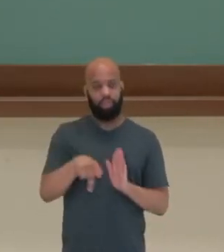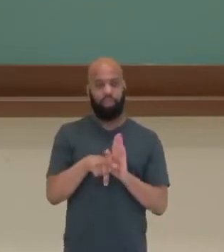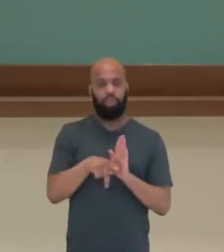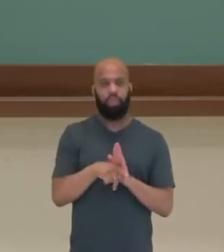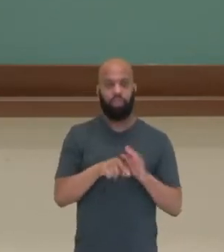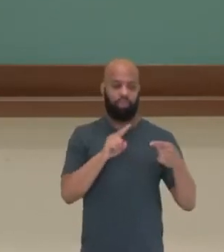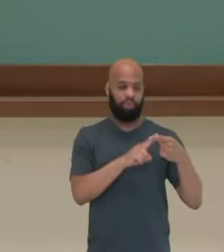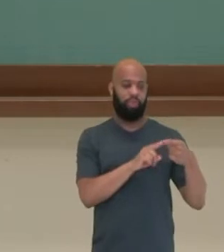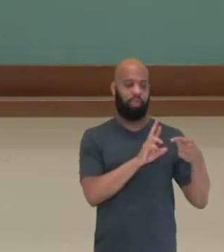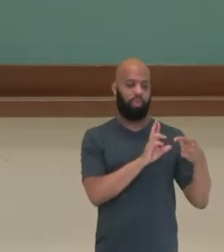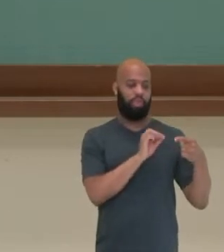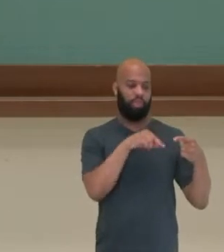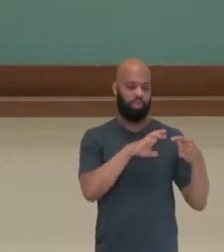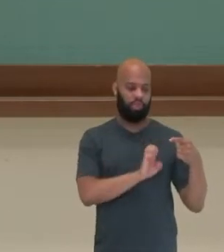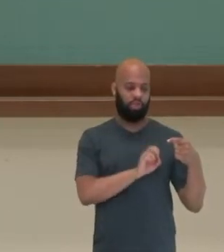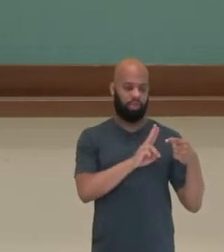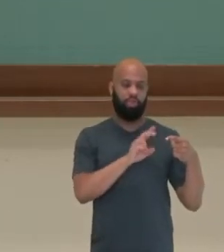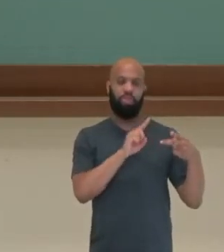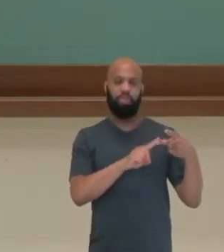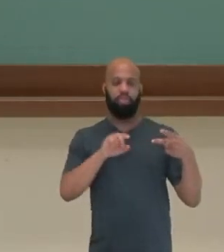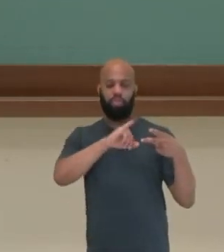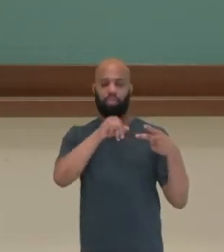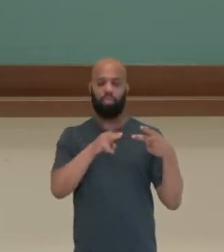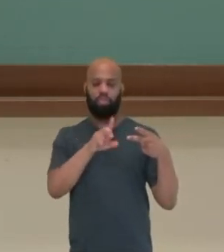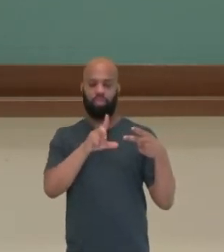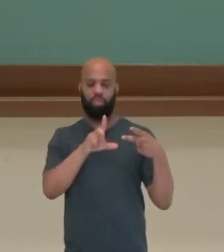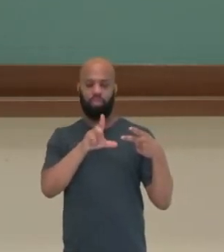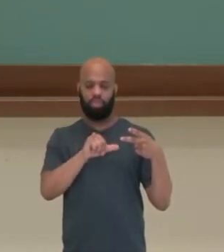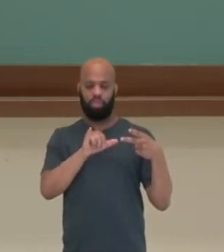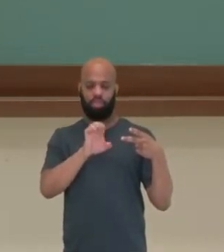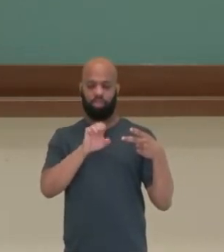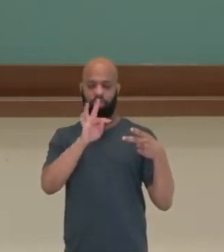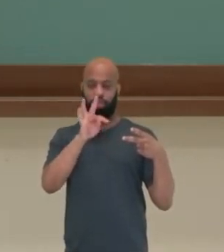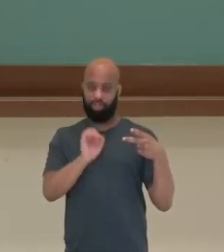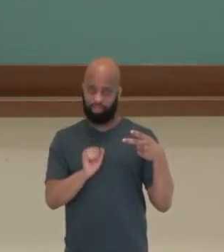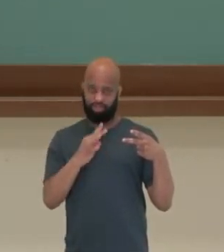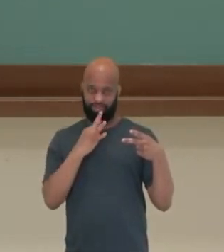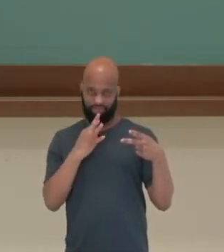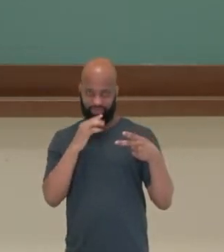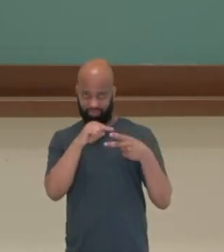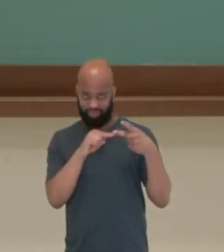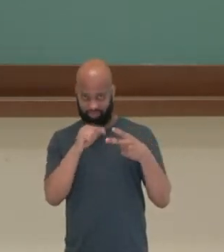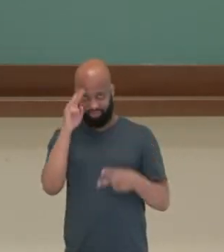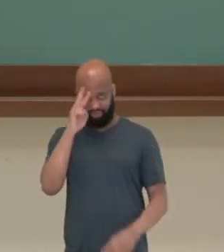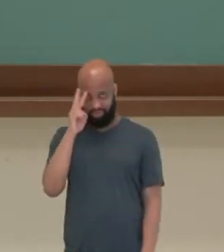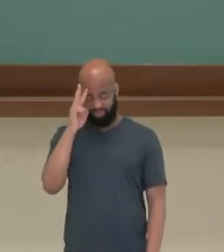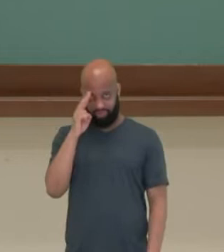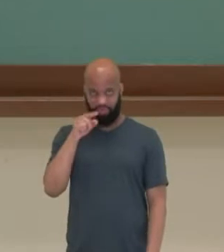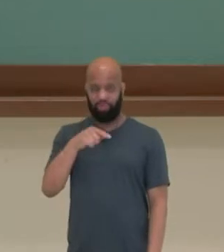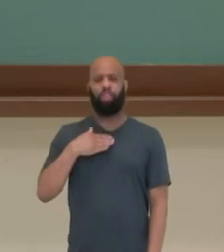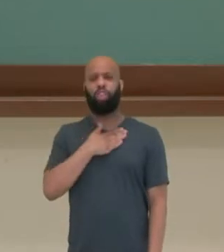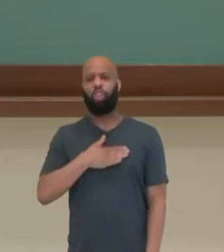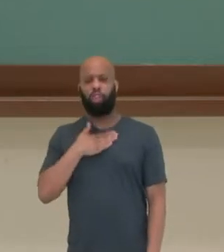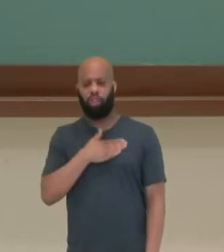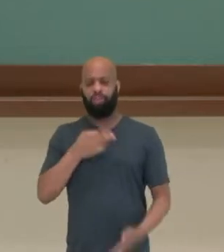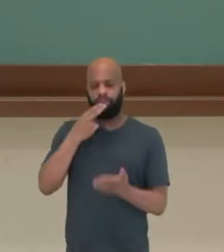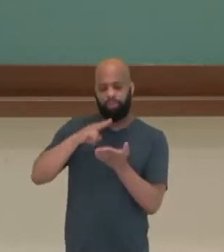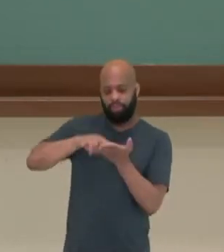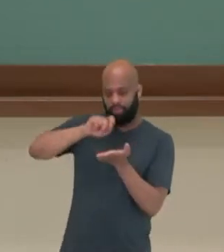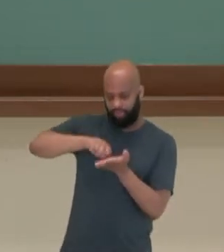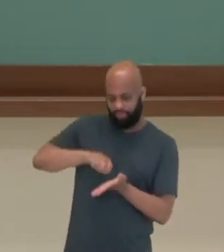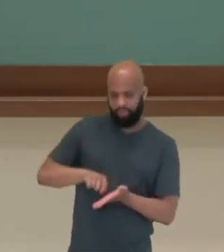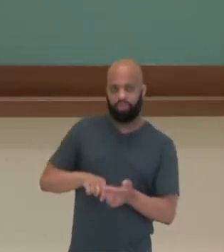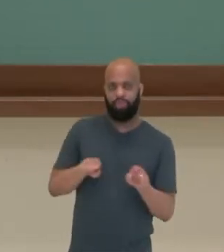Julieta? Conhece essa história? Gosta de receber ou de escrever cartas? Atualmente